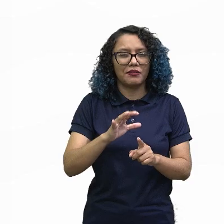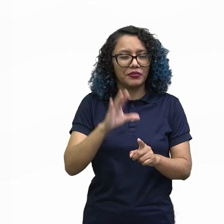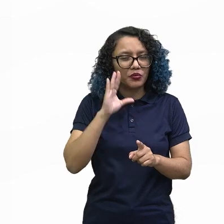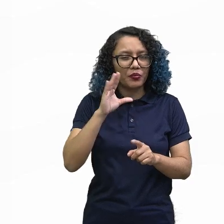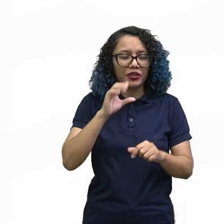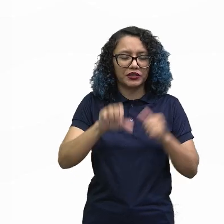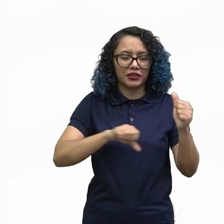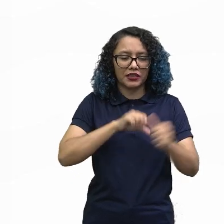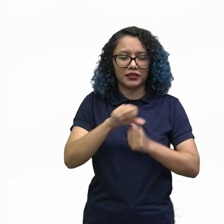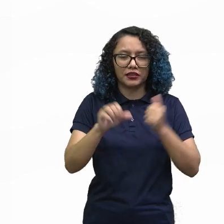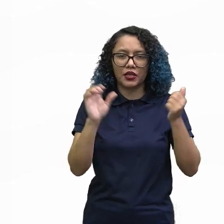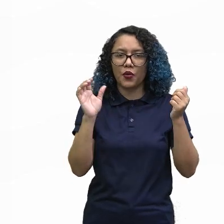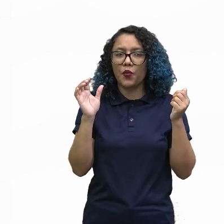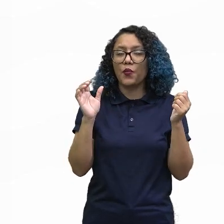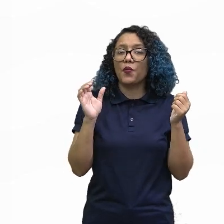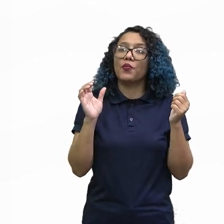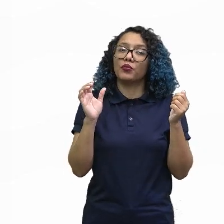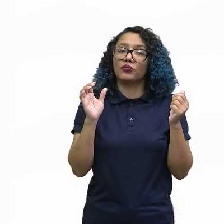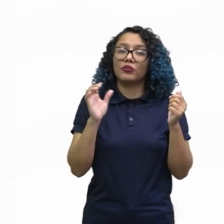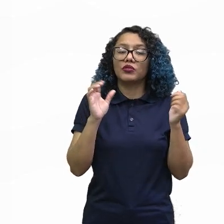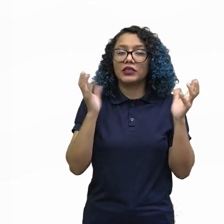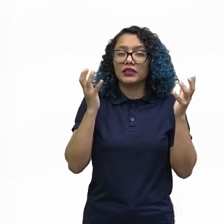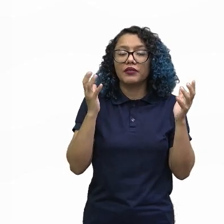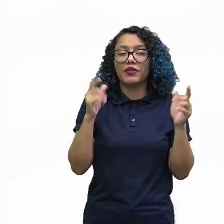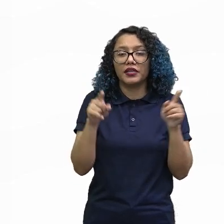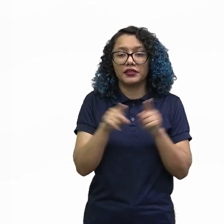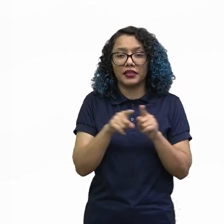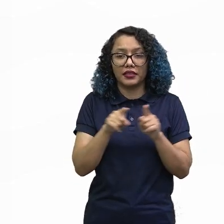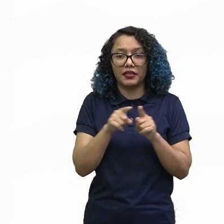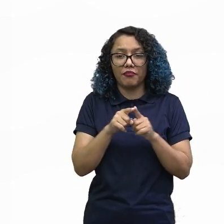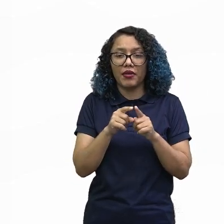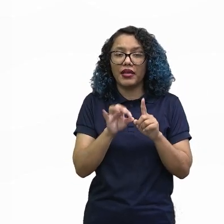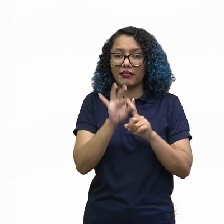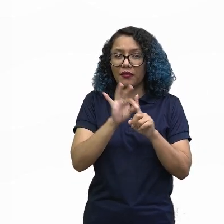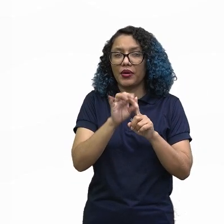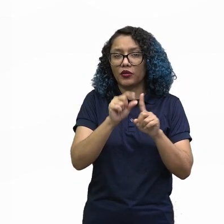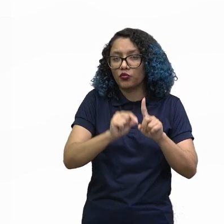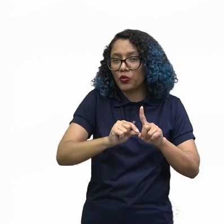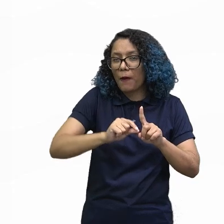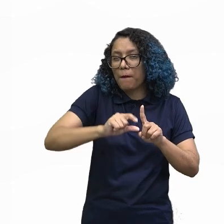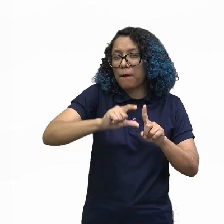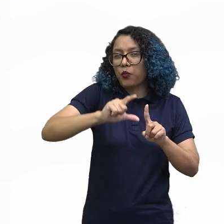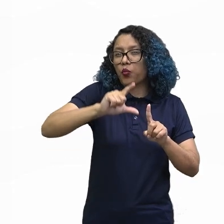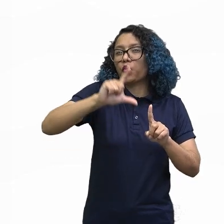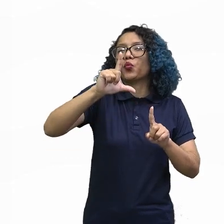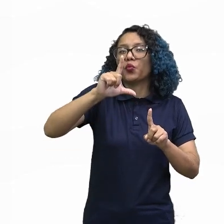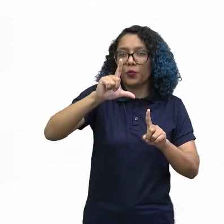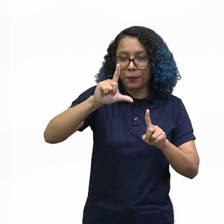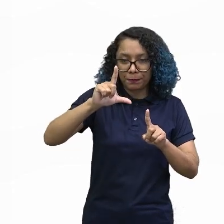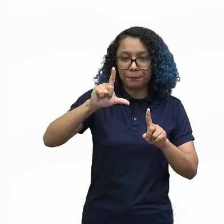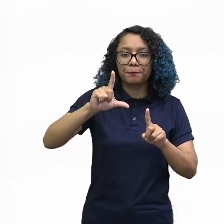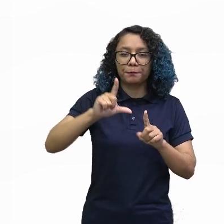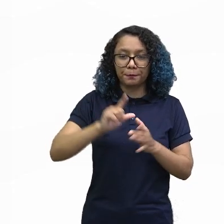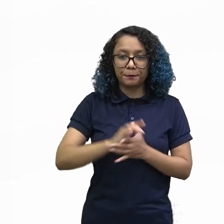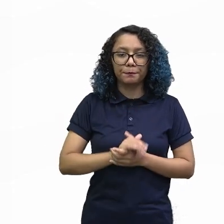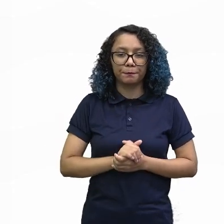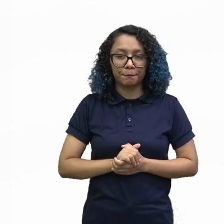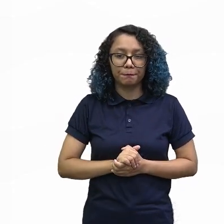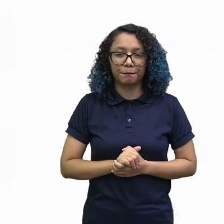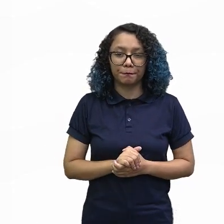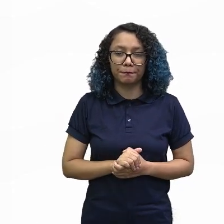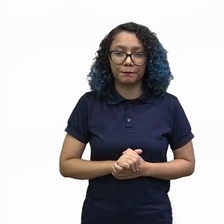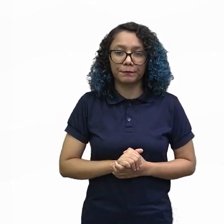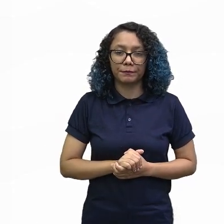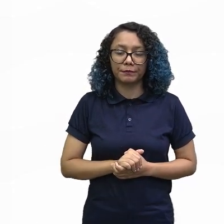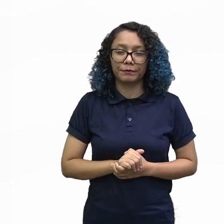esse aquecimento global do nosso planeta, esse aumento da temperatura média do planeta como um todo, né?